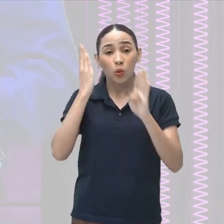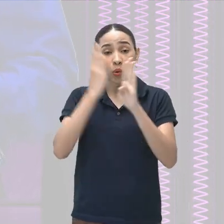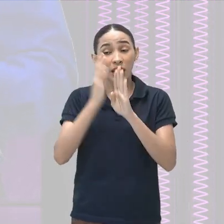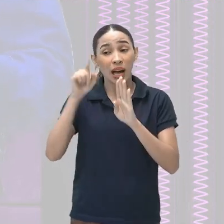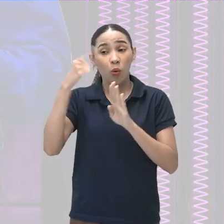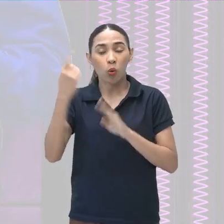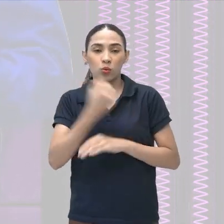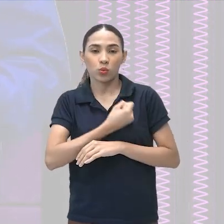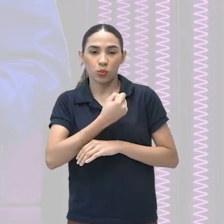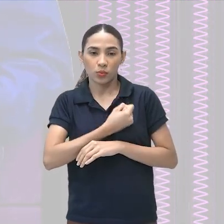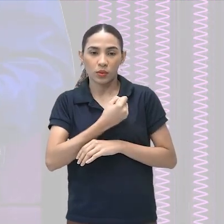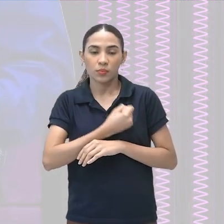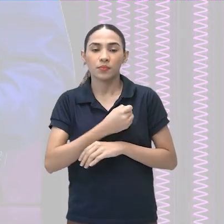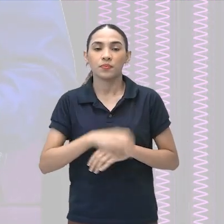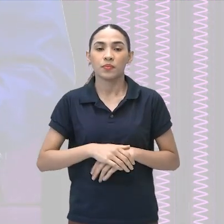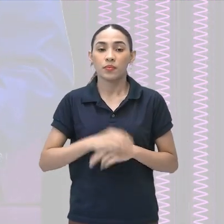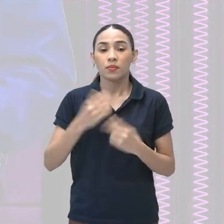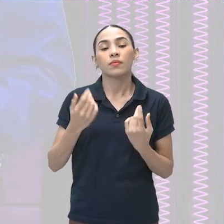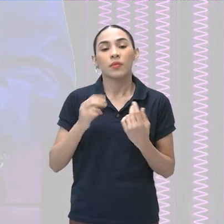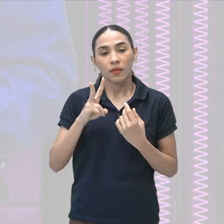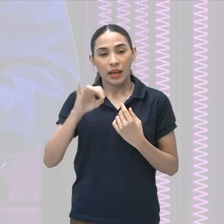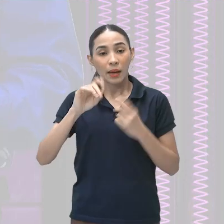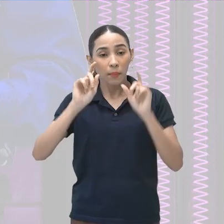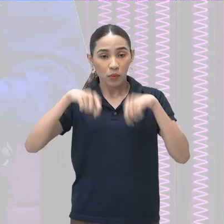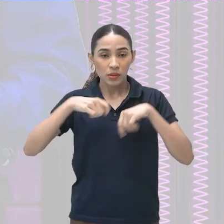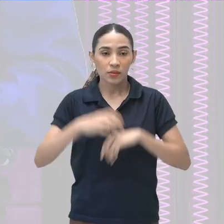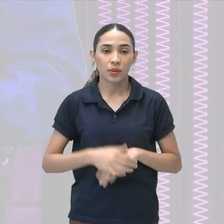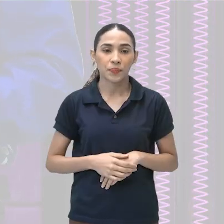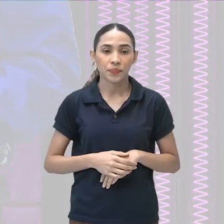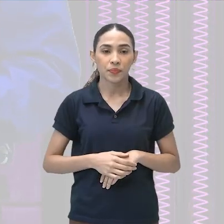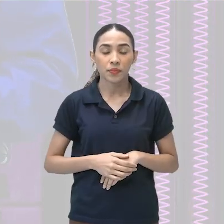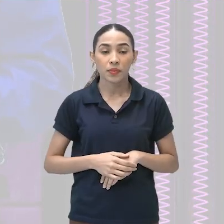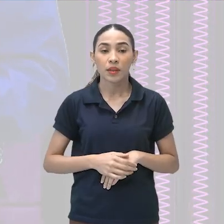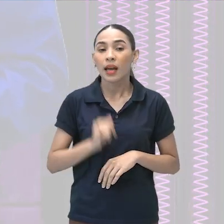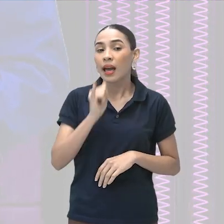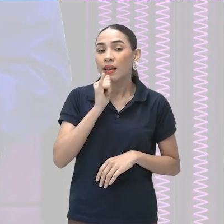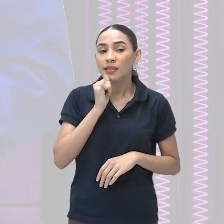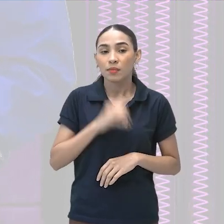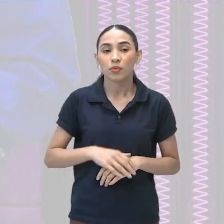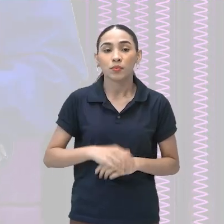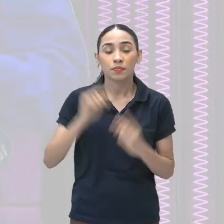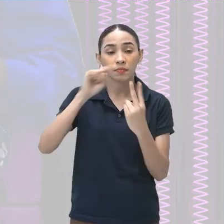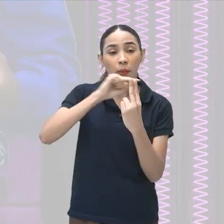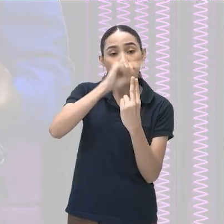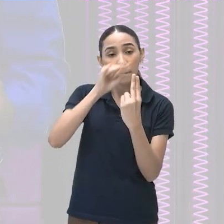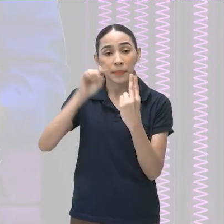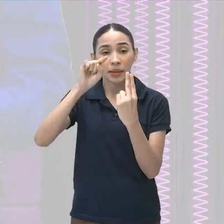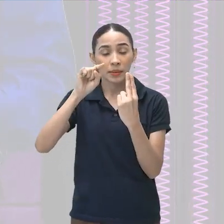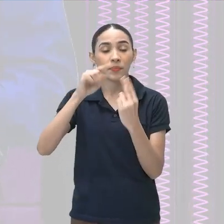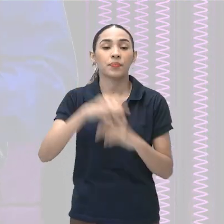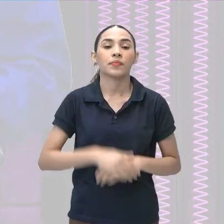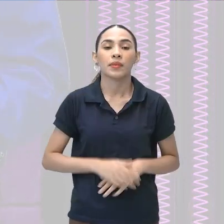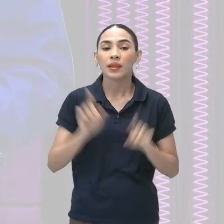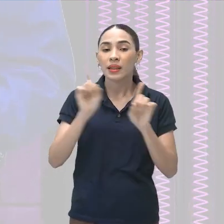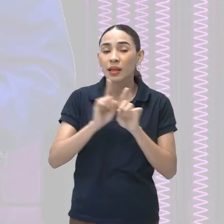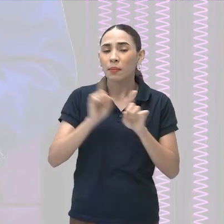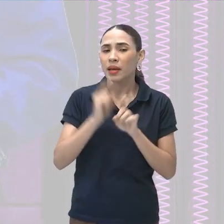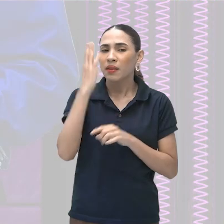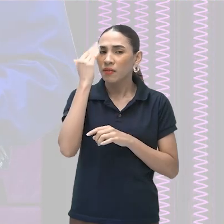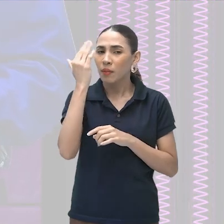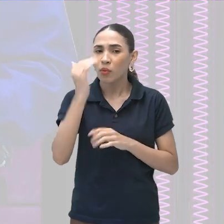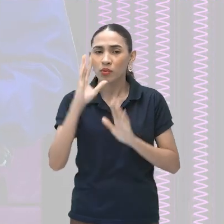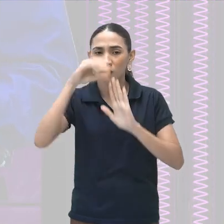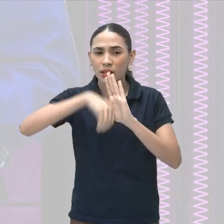casa decimal, será possível. Eu tenho um exemplo aqui, o π. Também é um número muito famoso